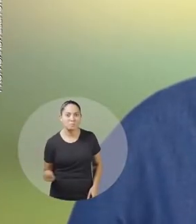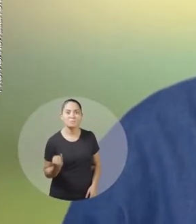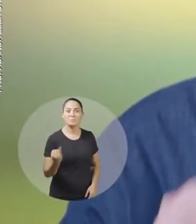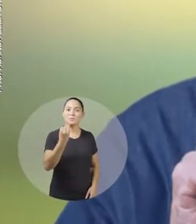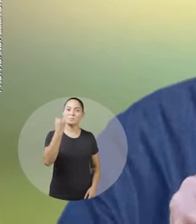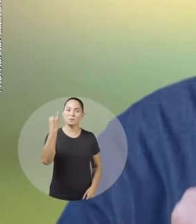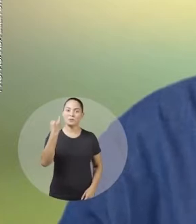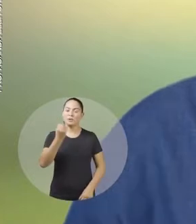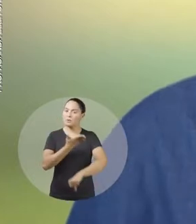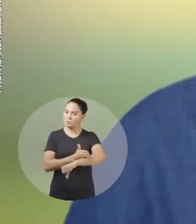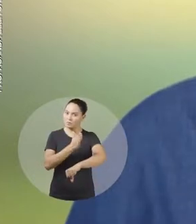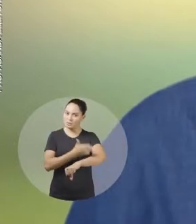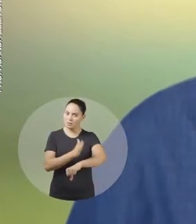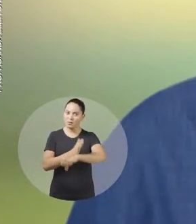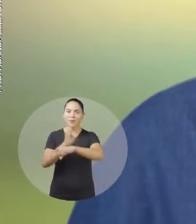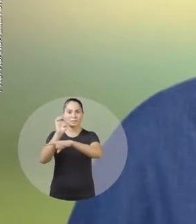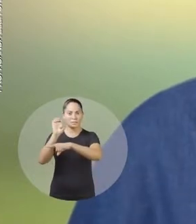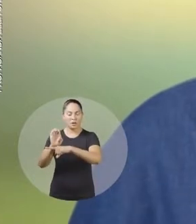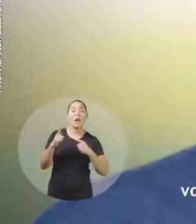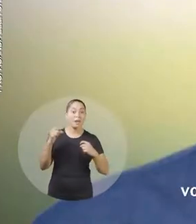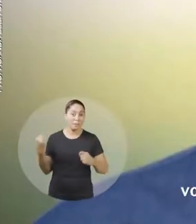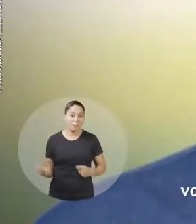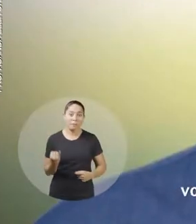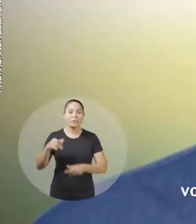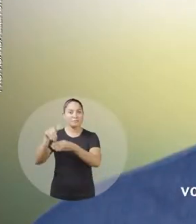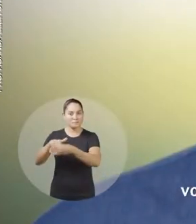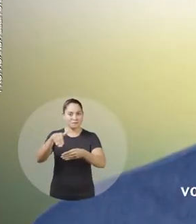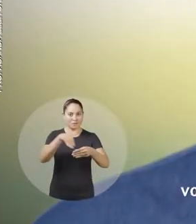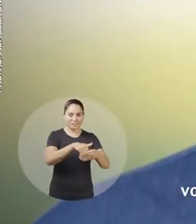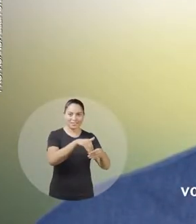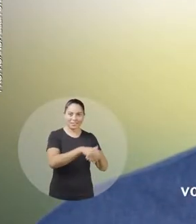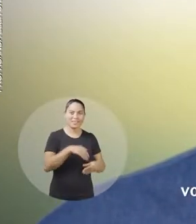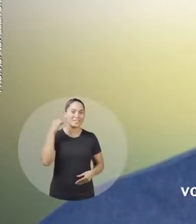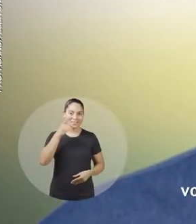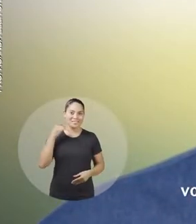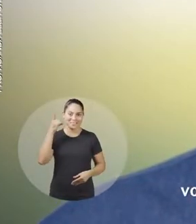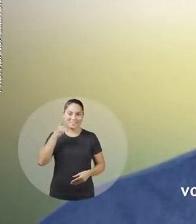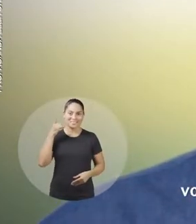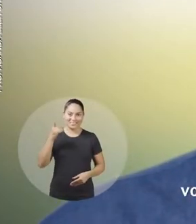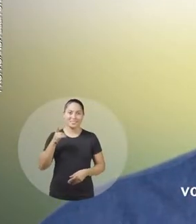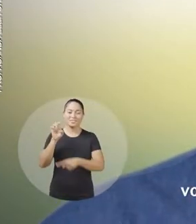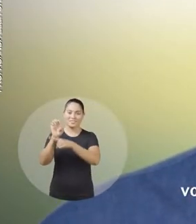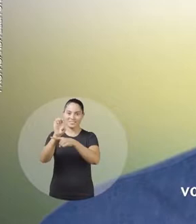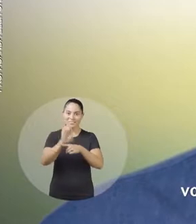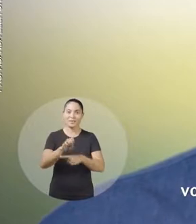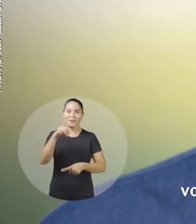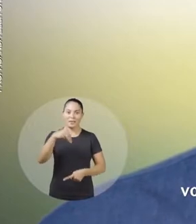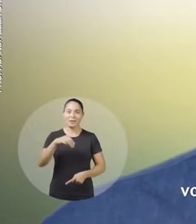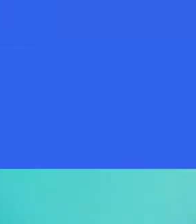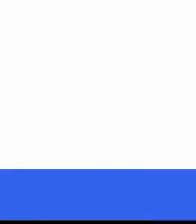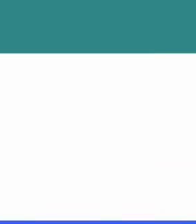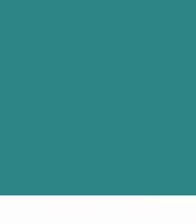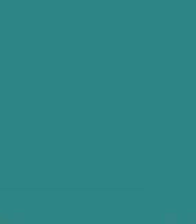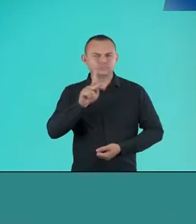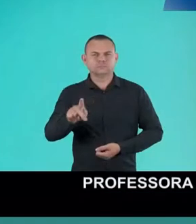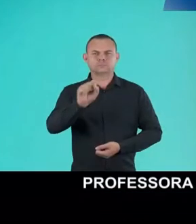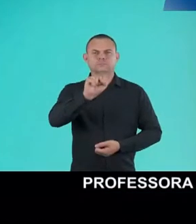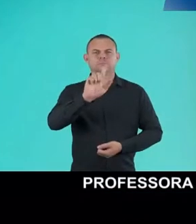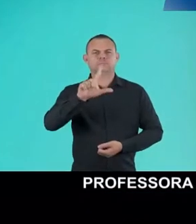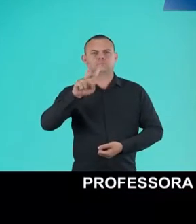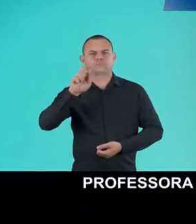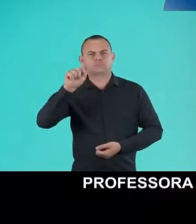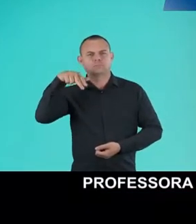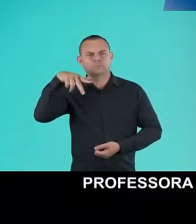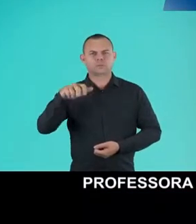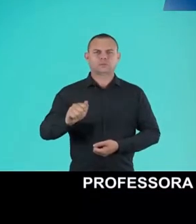fundamental para tirar os projetos do papel. Vote nos candidatos a deputada estadual do MDB. Professora